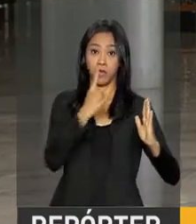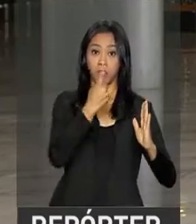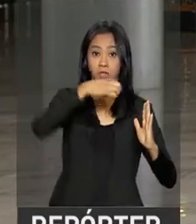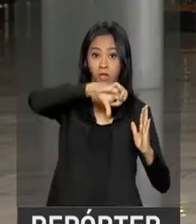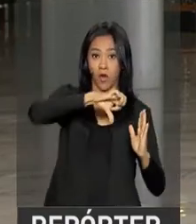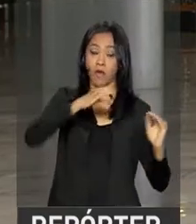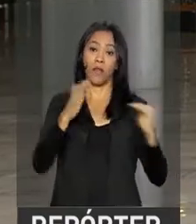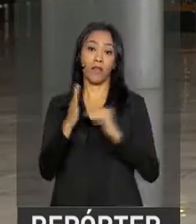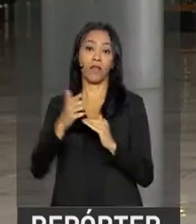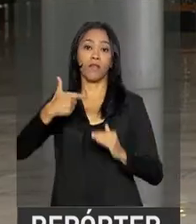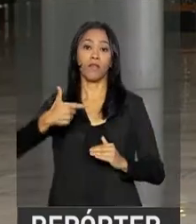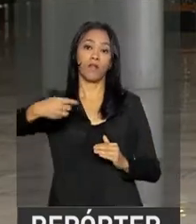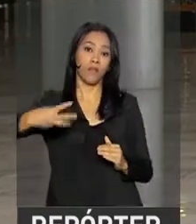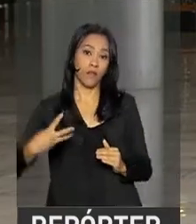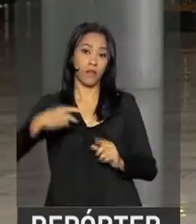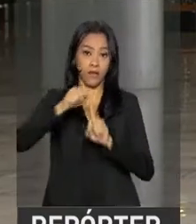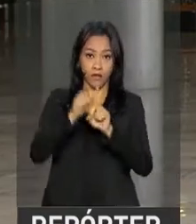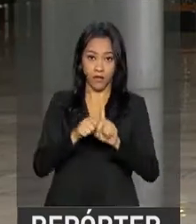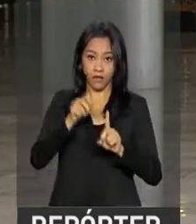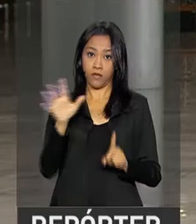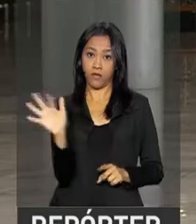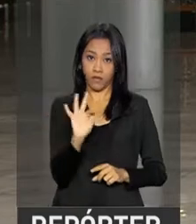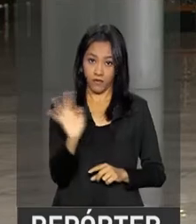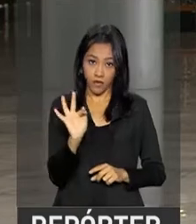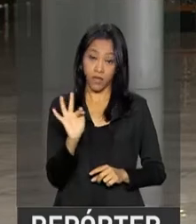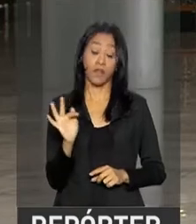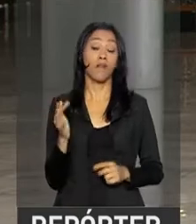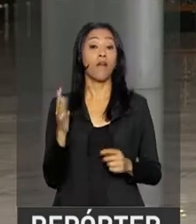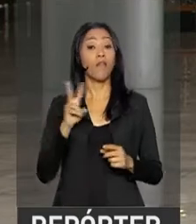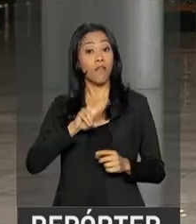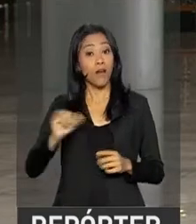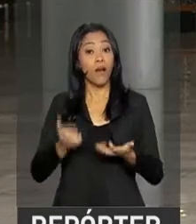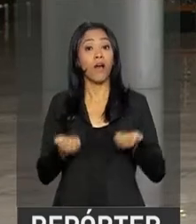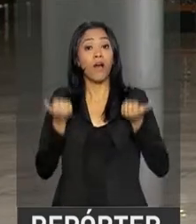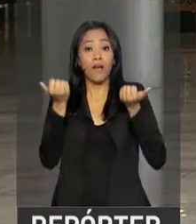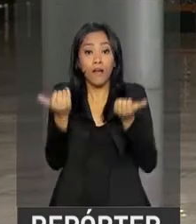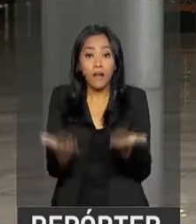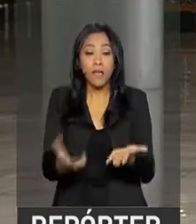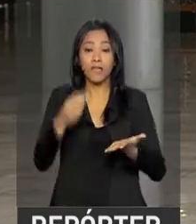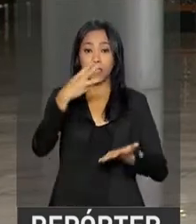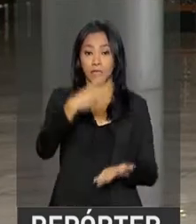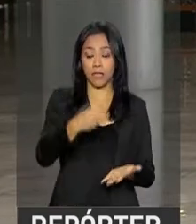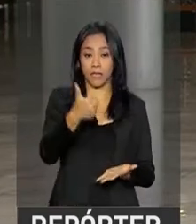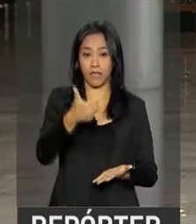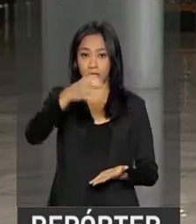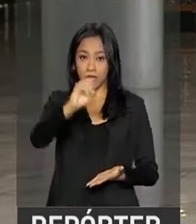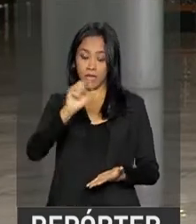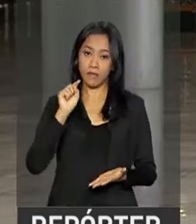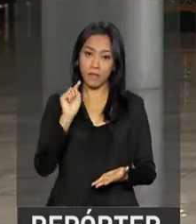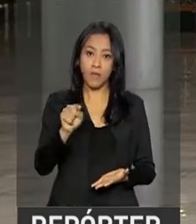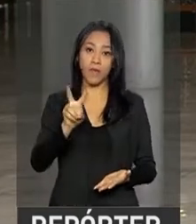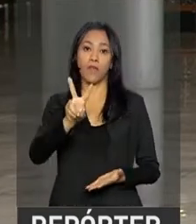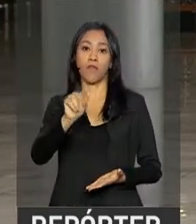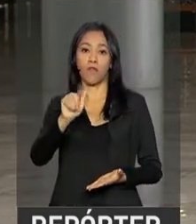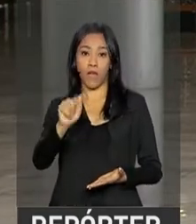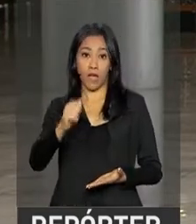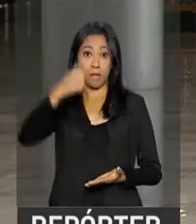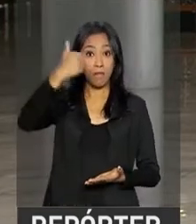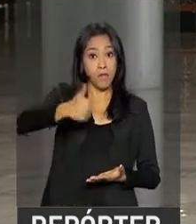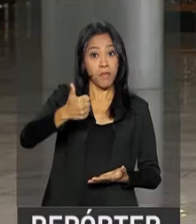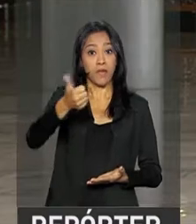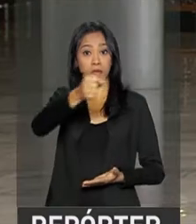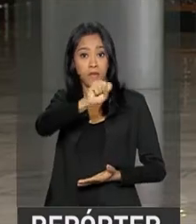e 23 de fevereiro vão ser ofertadas 310 mil vagas para o primeiro semestre